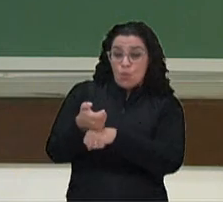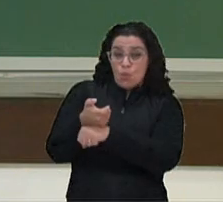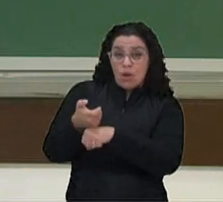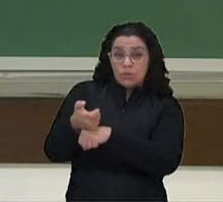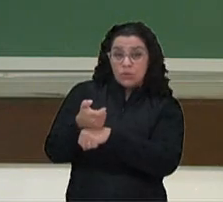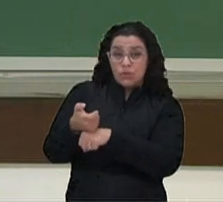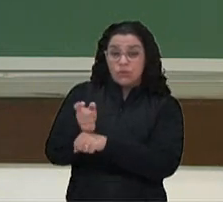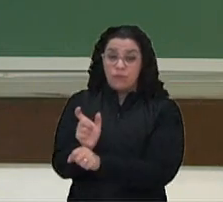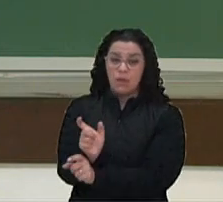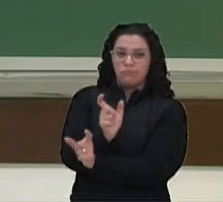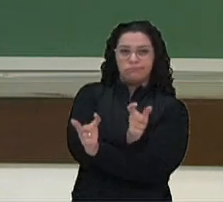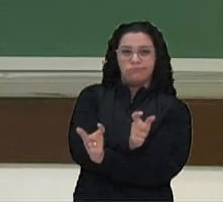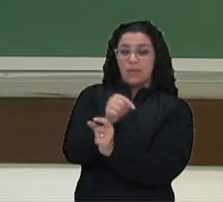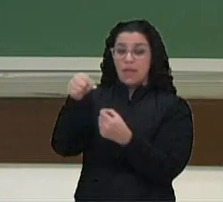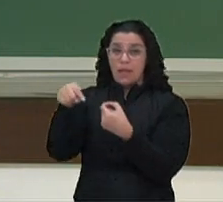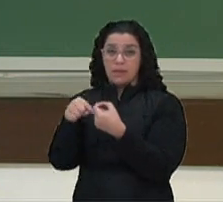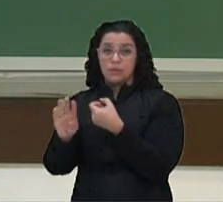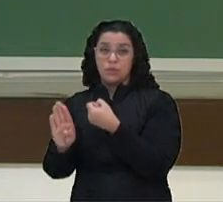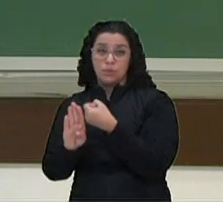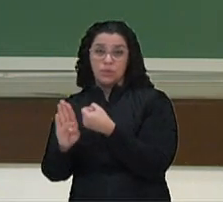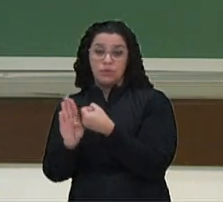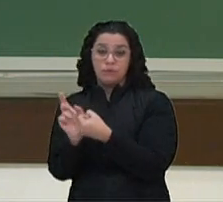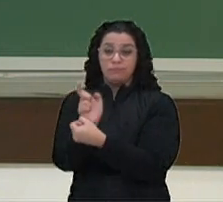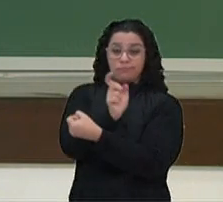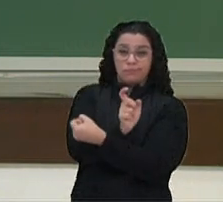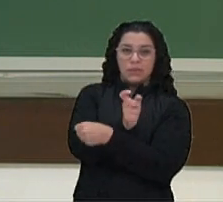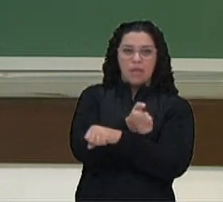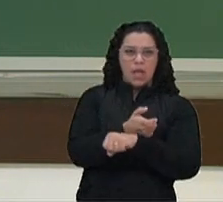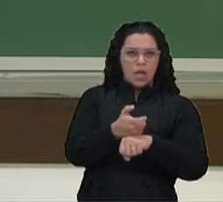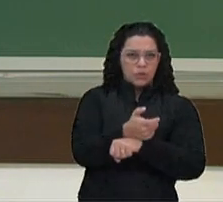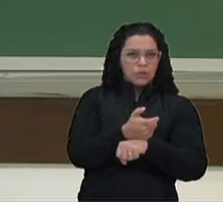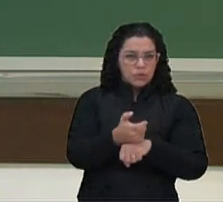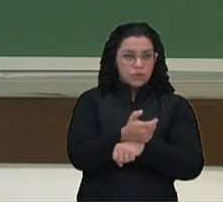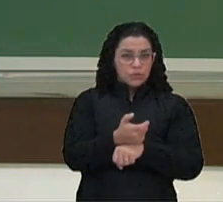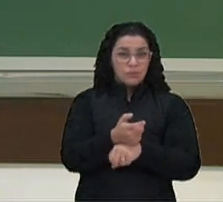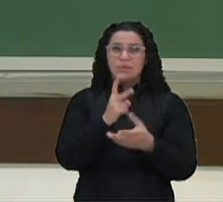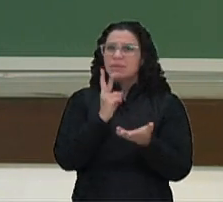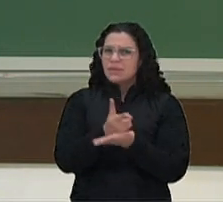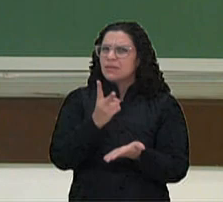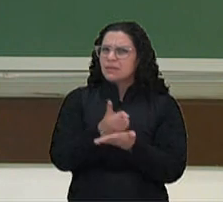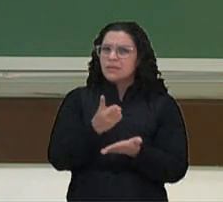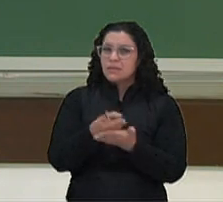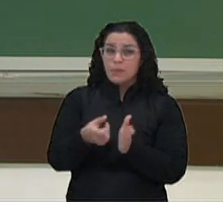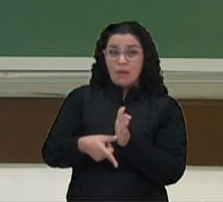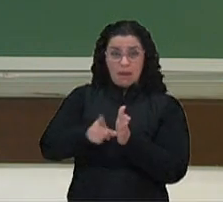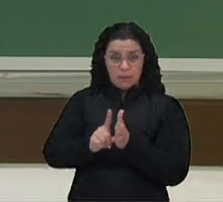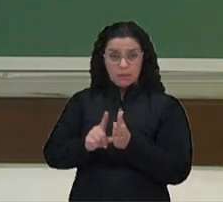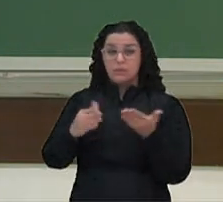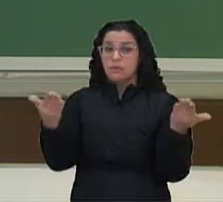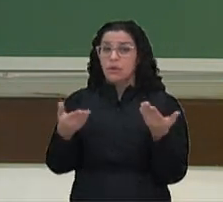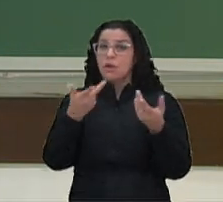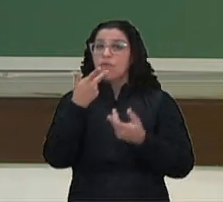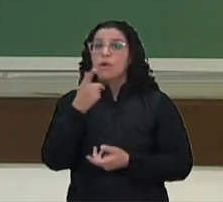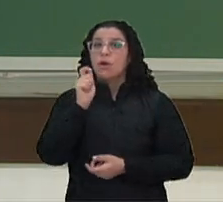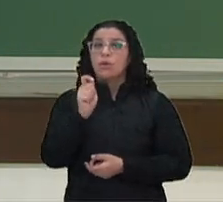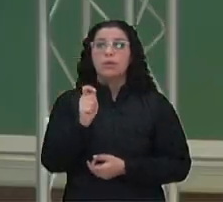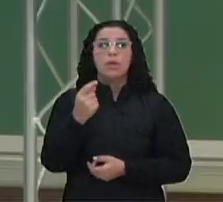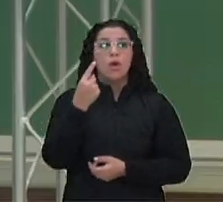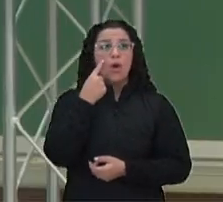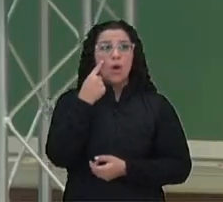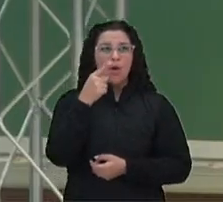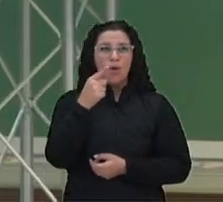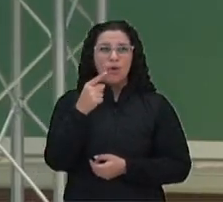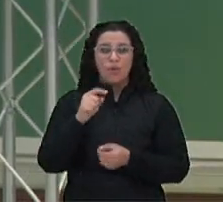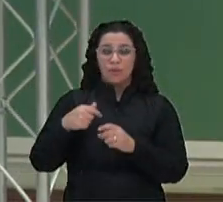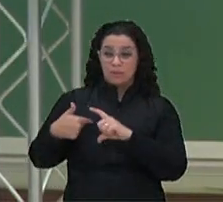do substantivo, tá? Salvo algumas exceções que a gente conversa no outro momento. Mas ele vem antes do substantivo. Então, quando eu falo aqui, ó,